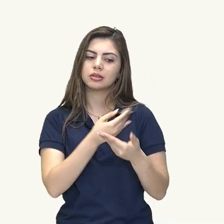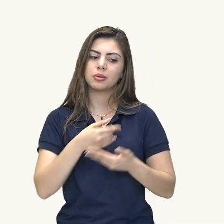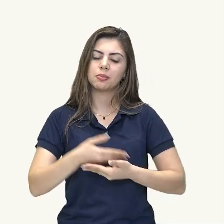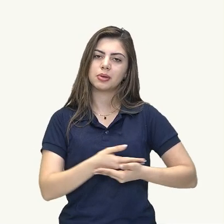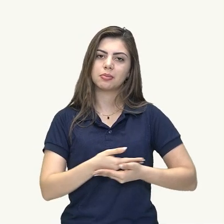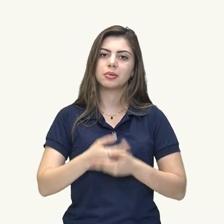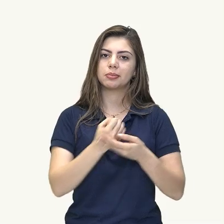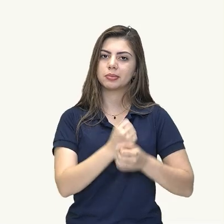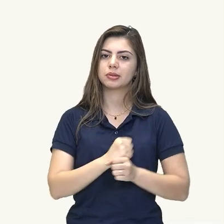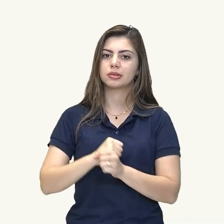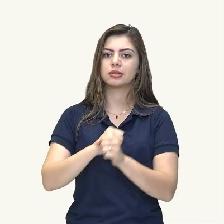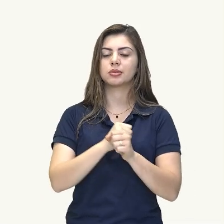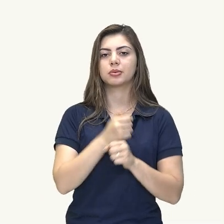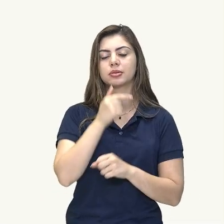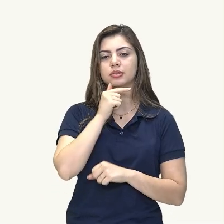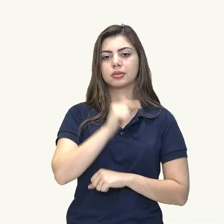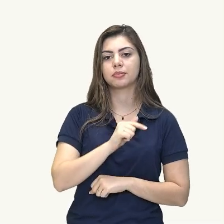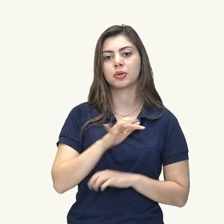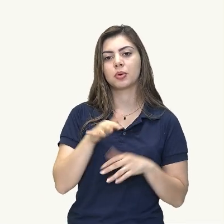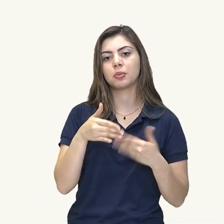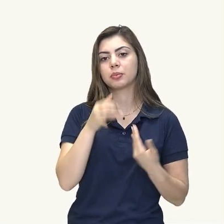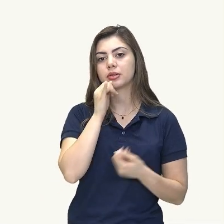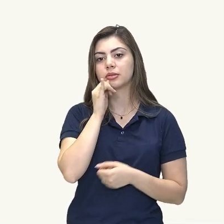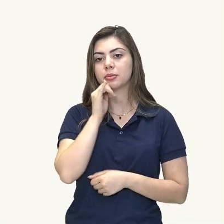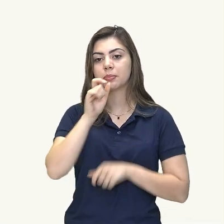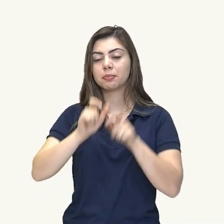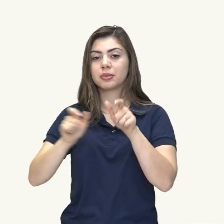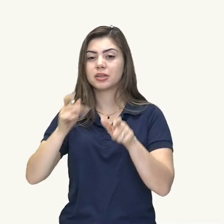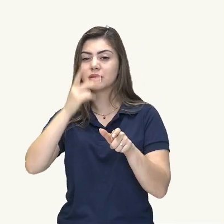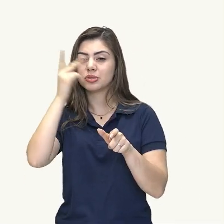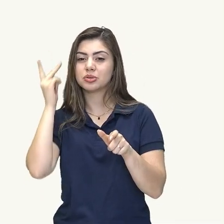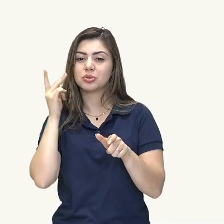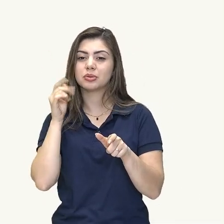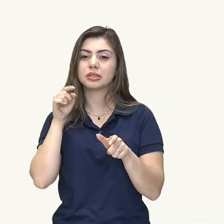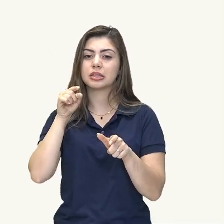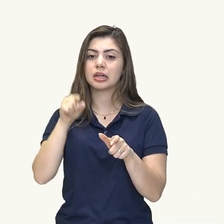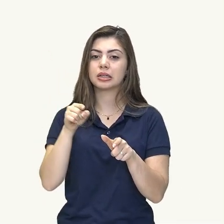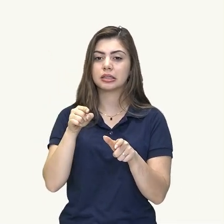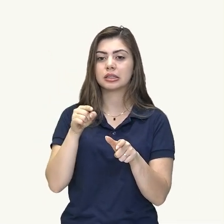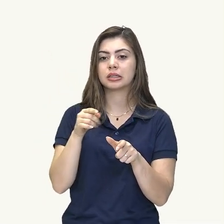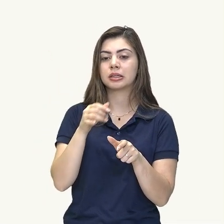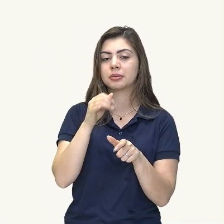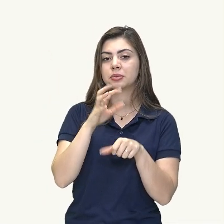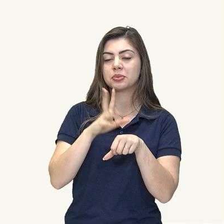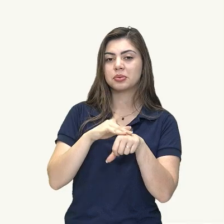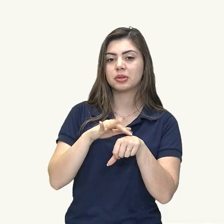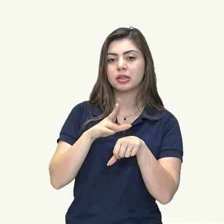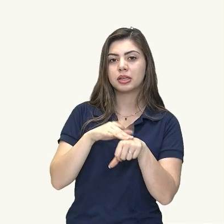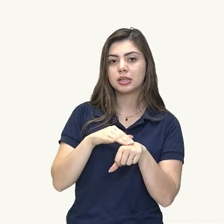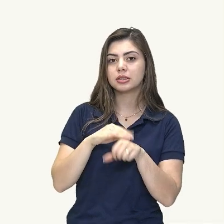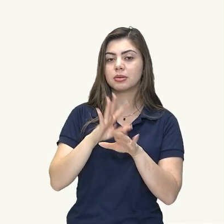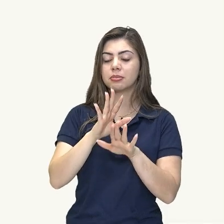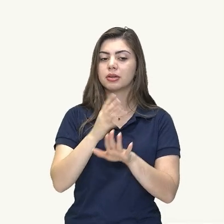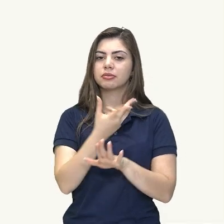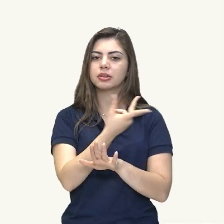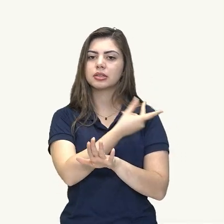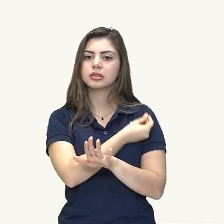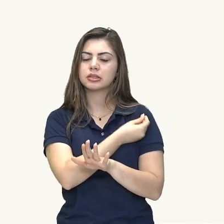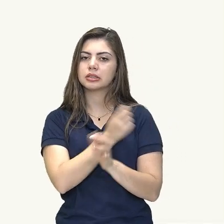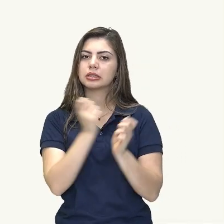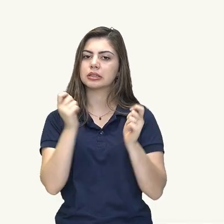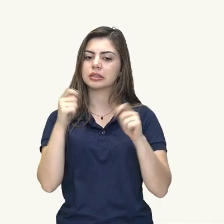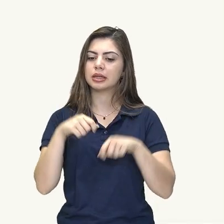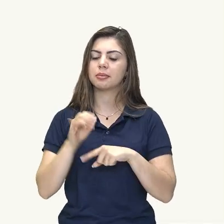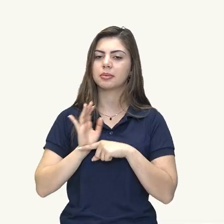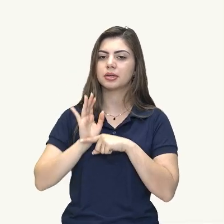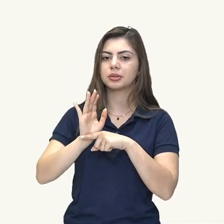ou possuem HIV, não corram riscos de contaminação. E também protege indivíduos com alergias graves a componentes